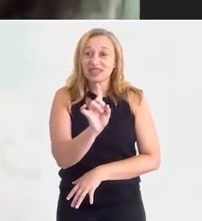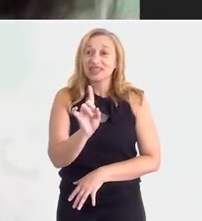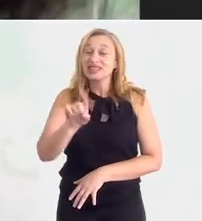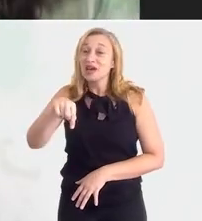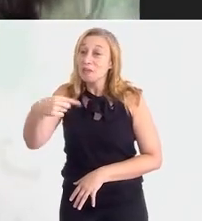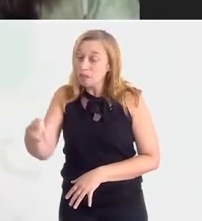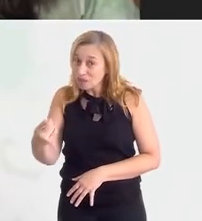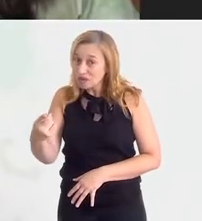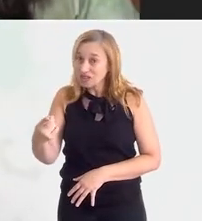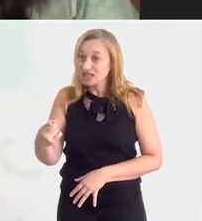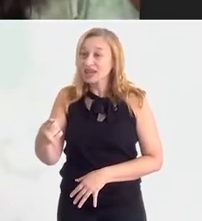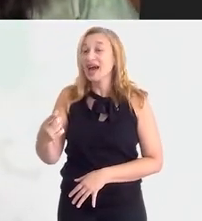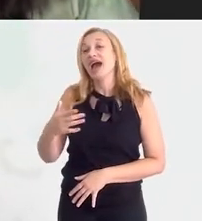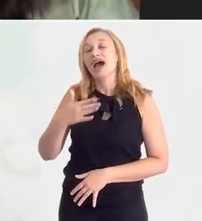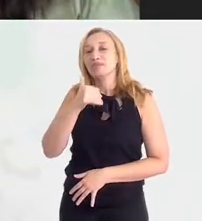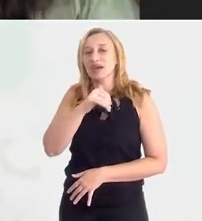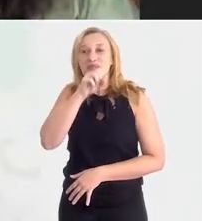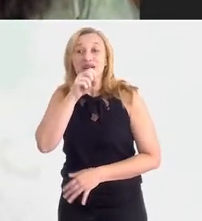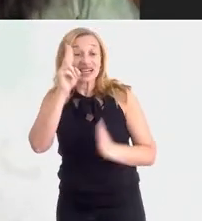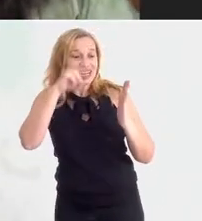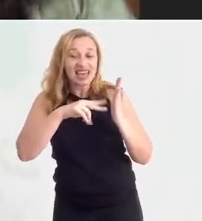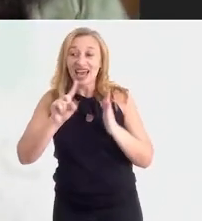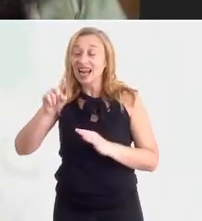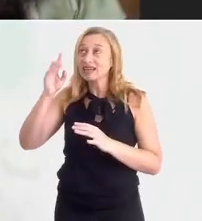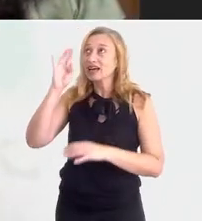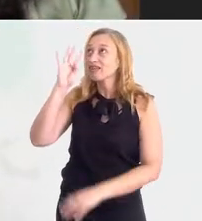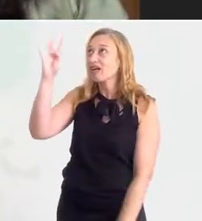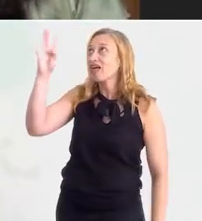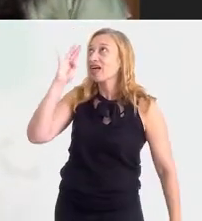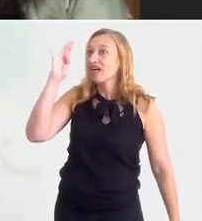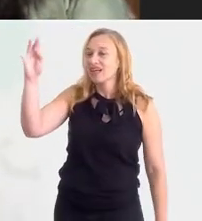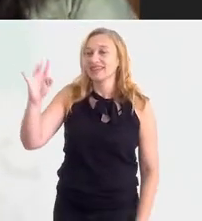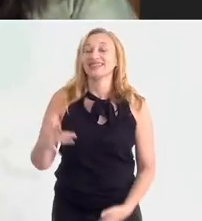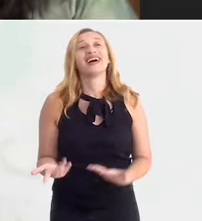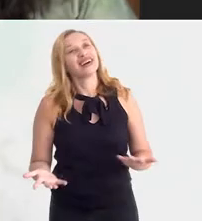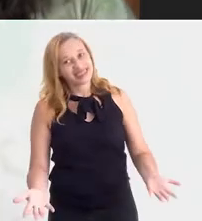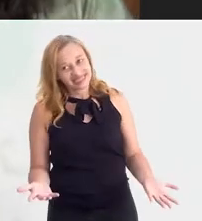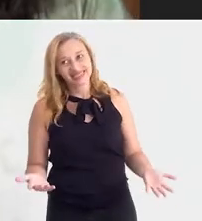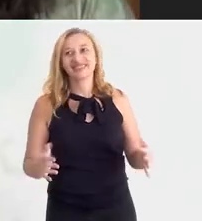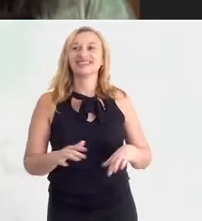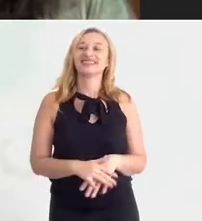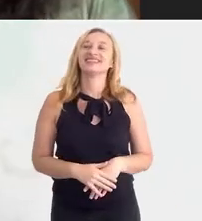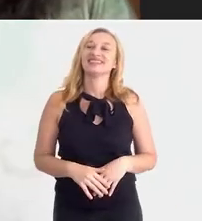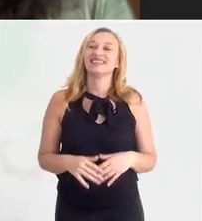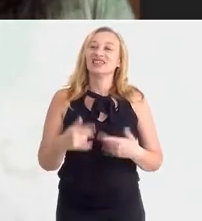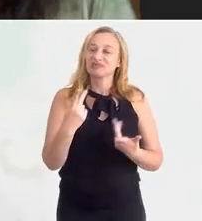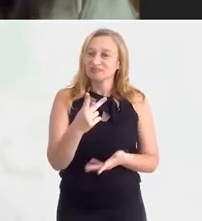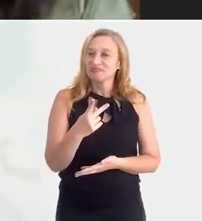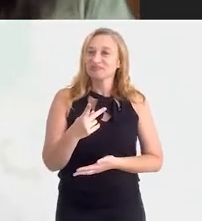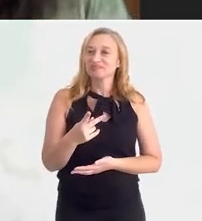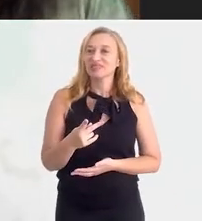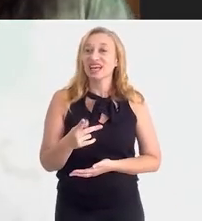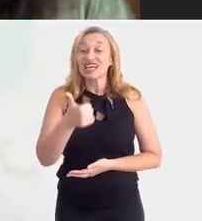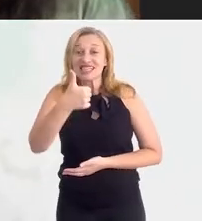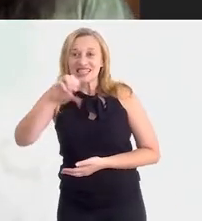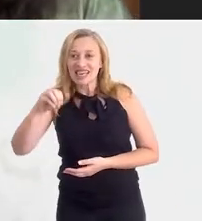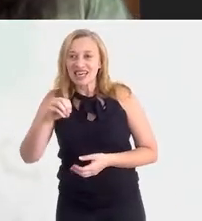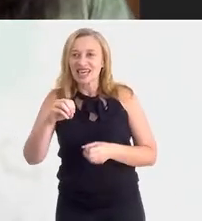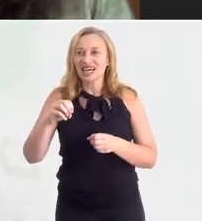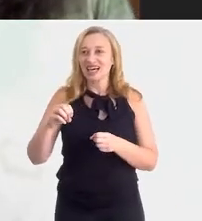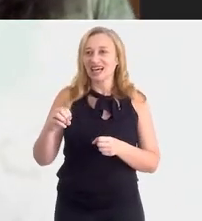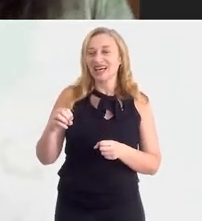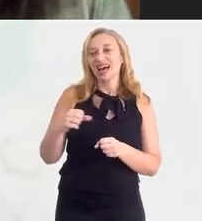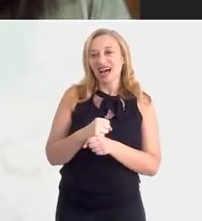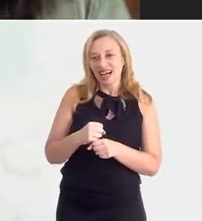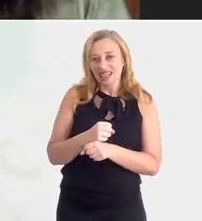Enquanto minha mãe lia, ela estava pensando em outra coisa. Não, comigo já aconteceu uma coisa mais velha no cinema com uma amiga, isso tem anos, claro, até pelo nome